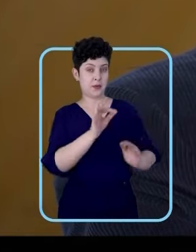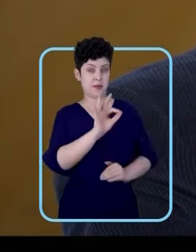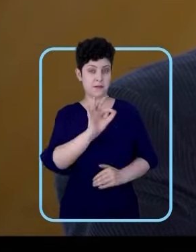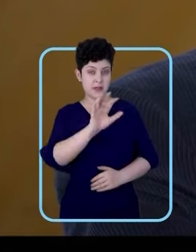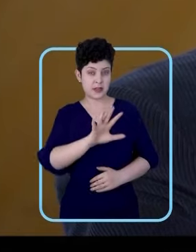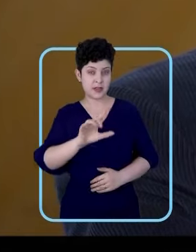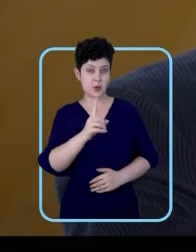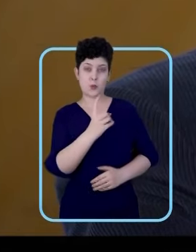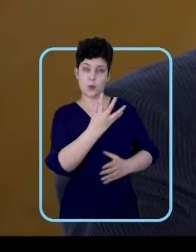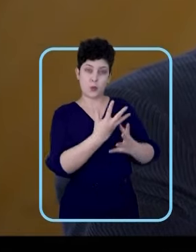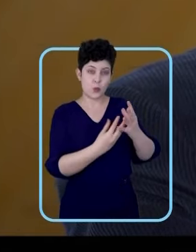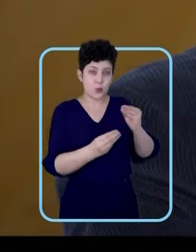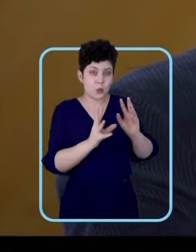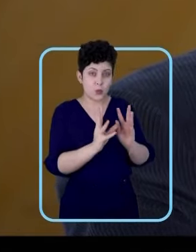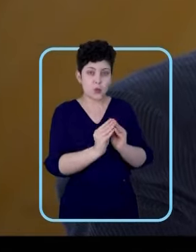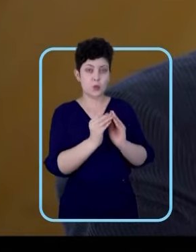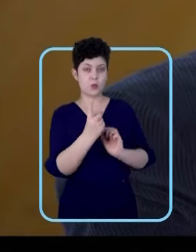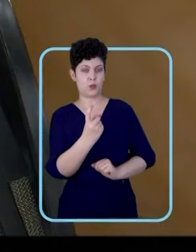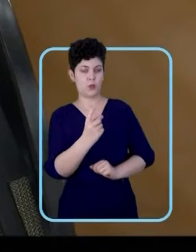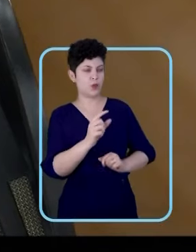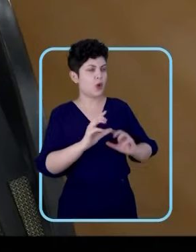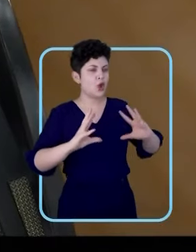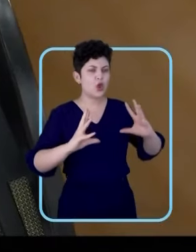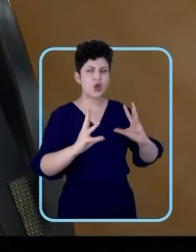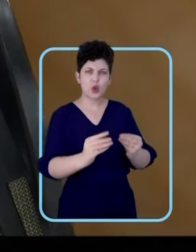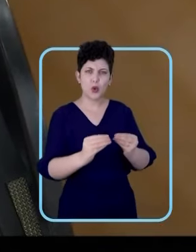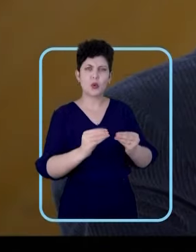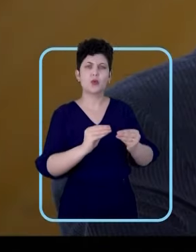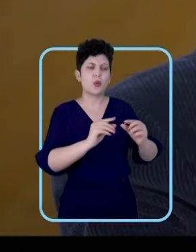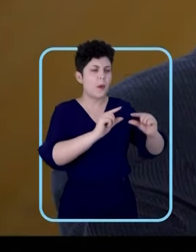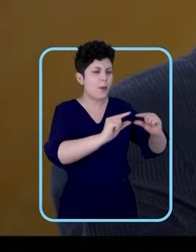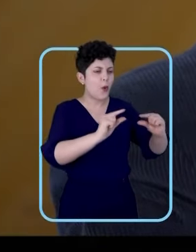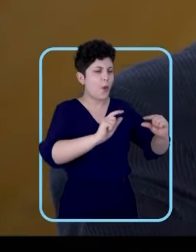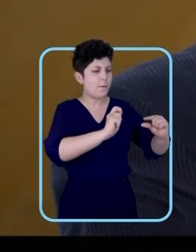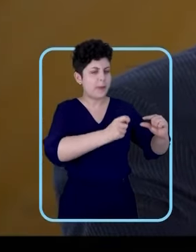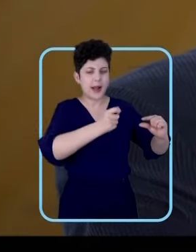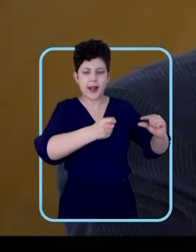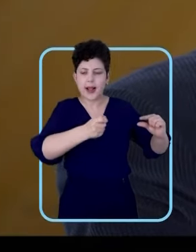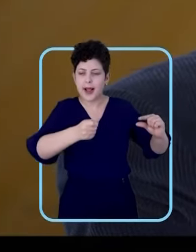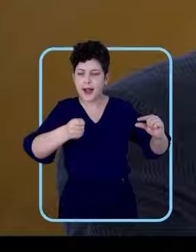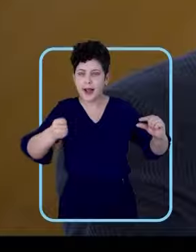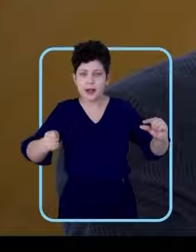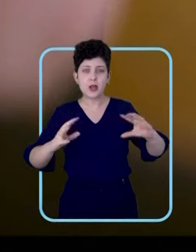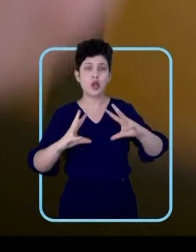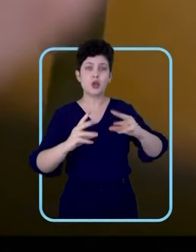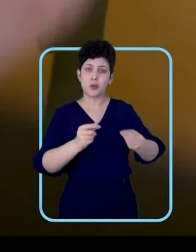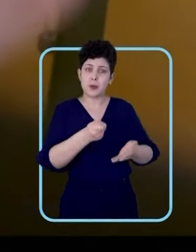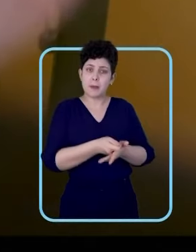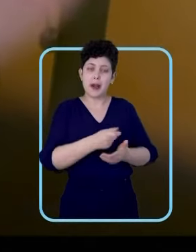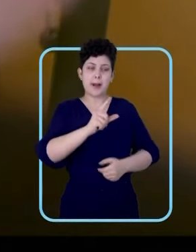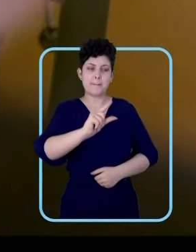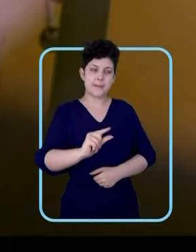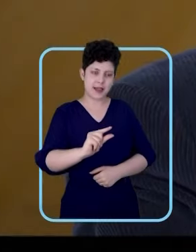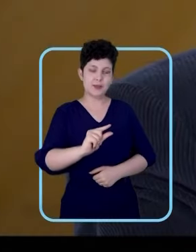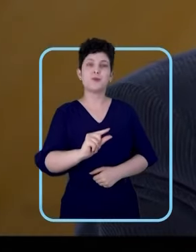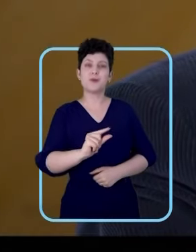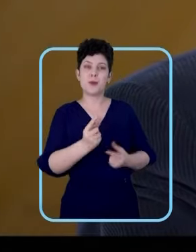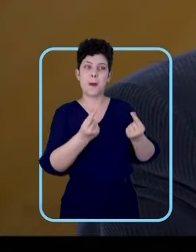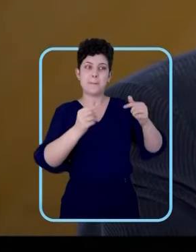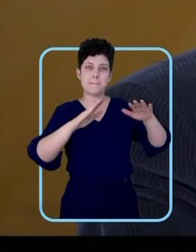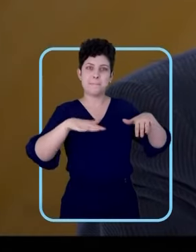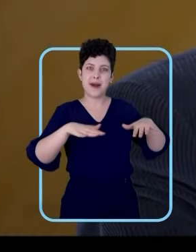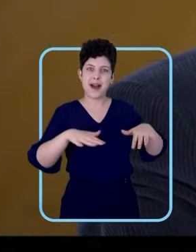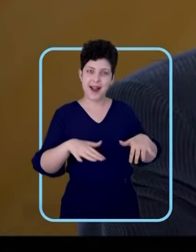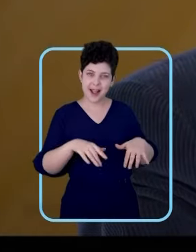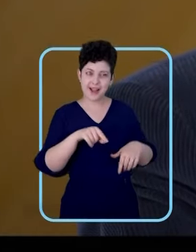todos os preços da economia, porque ninguém vai só negar. Se tem mais gente pagando, todo mundo vai pagar menos. Portanto, nós vamos ter menos